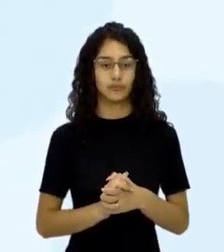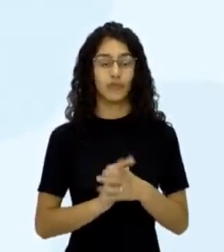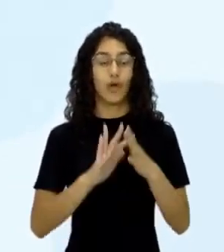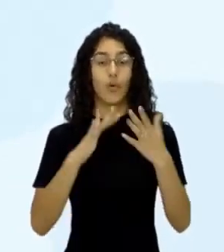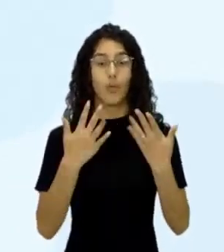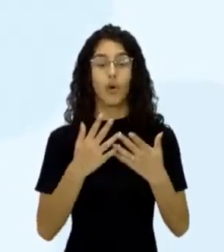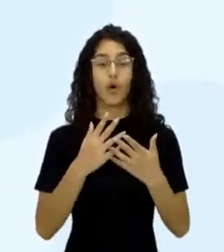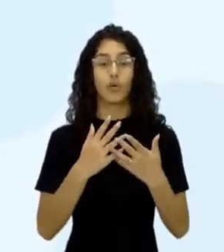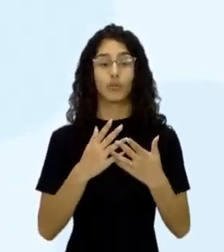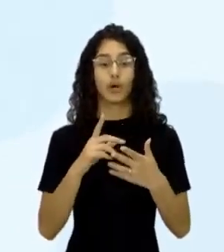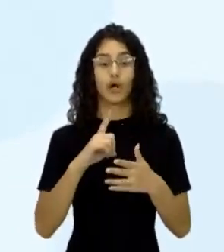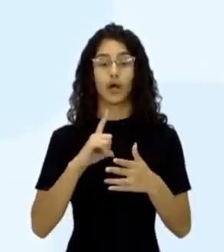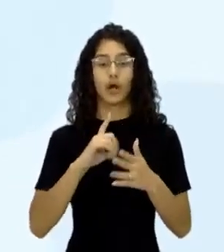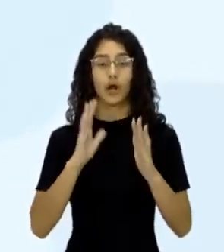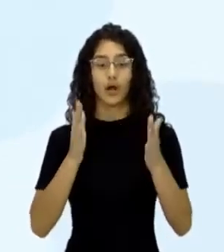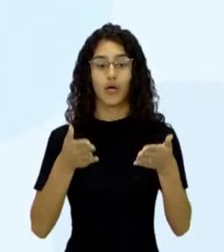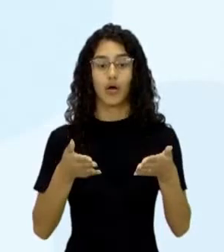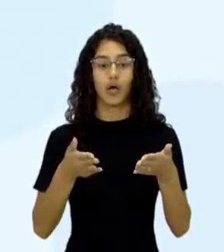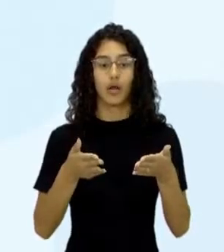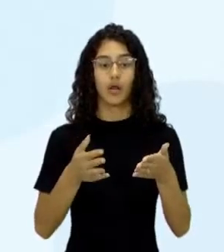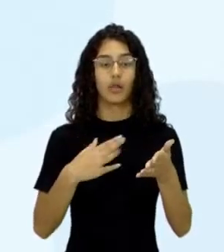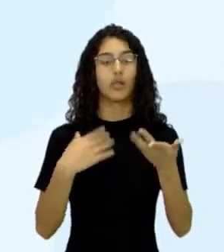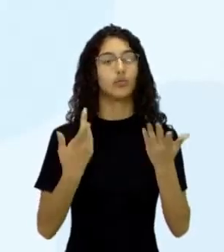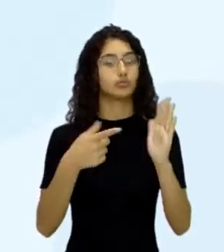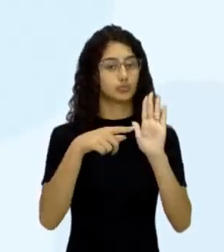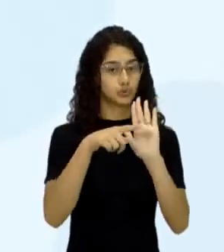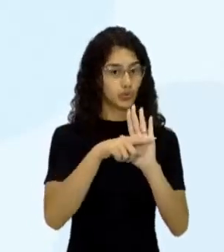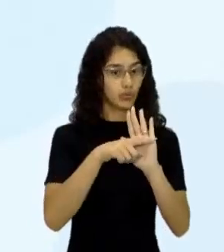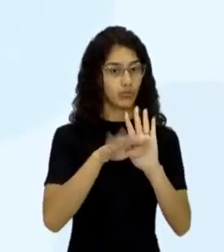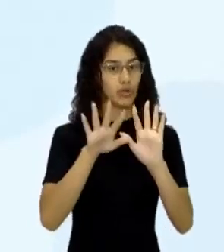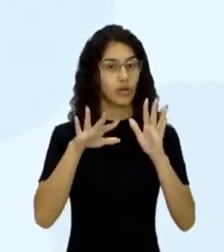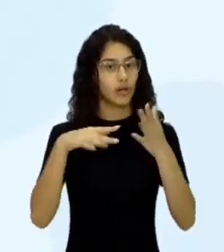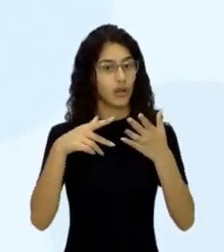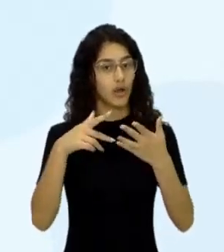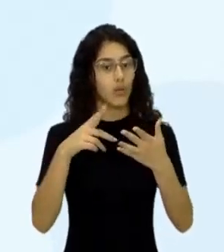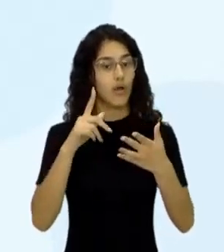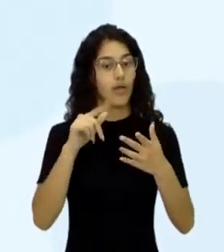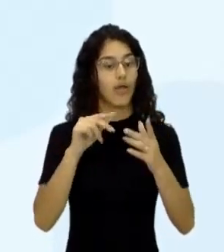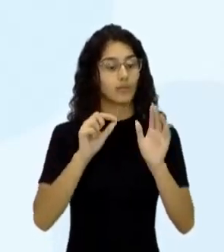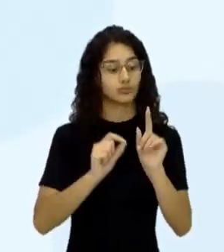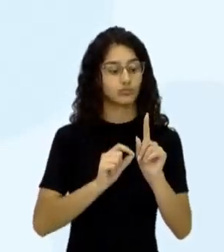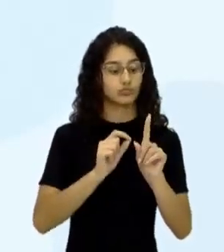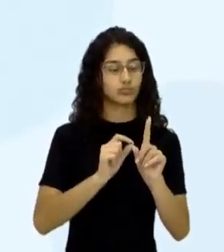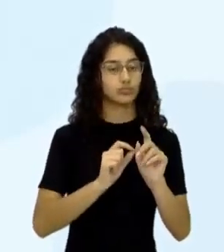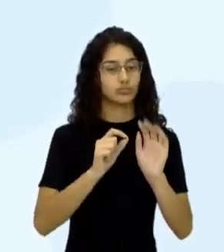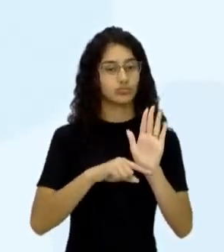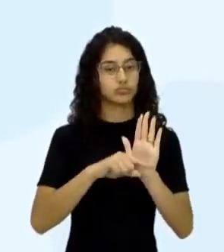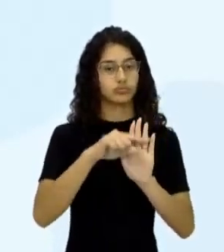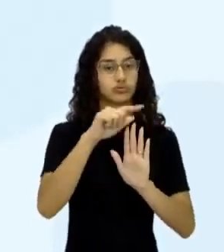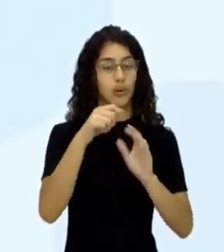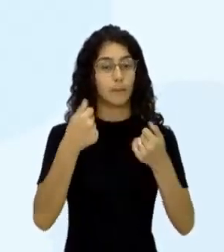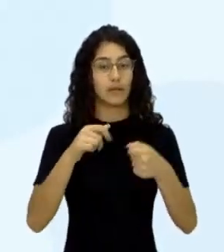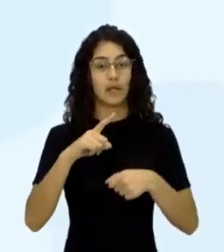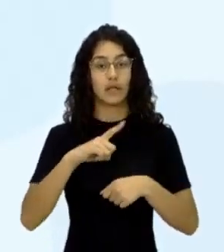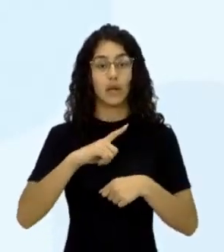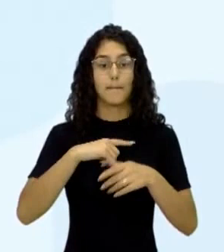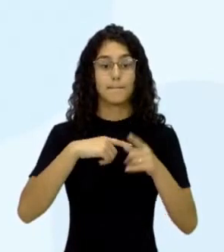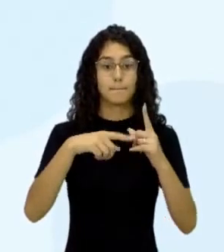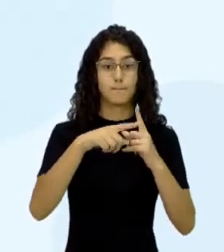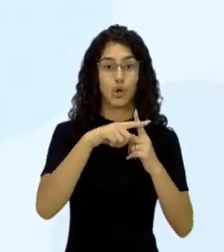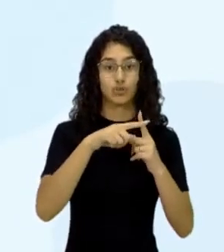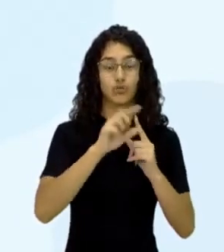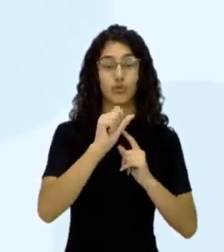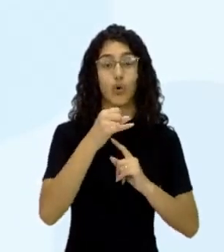o expoente? Ó, o número não reduziu, então a potência aumenta, tem que ser positivo. Quantas casas?